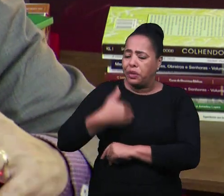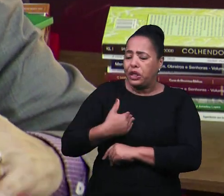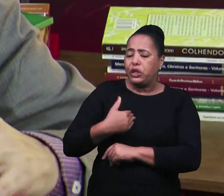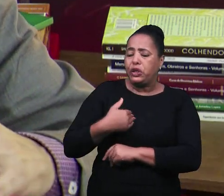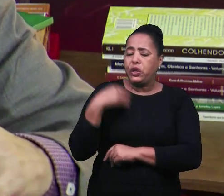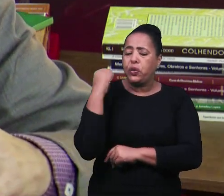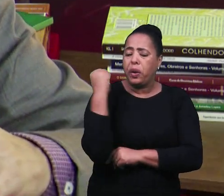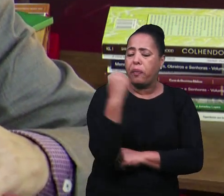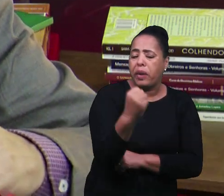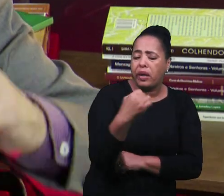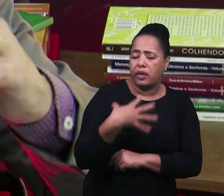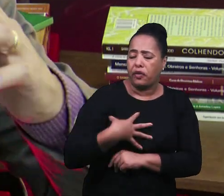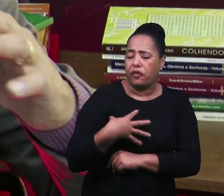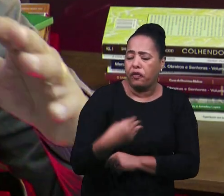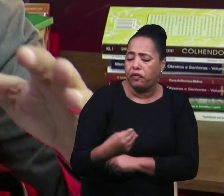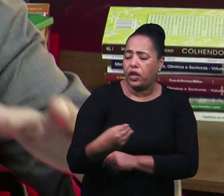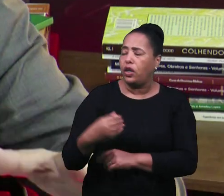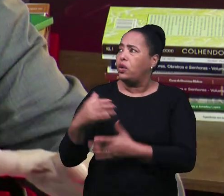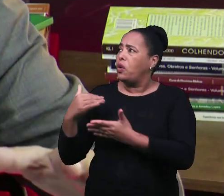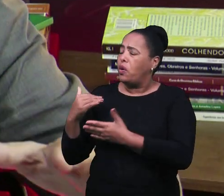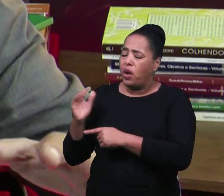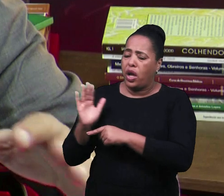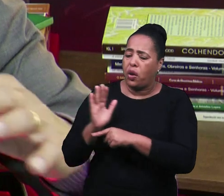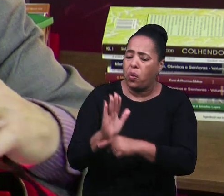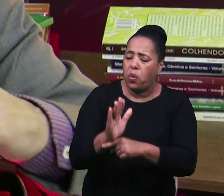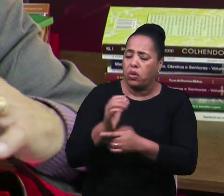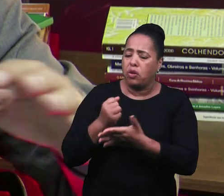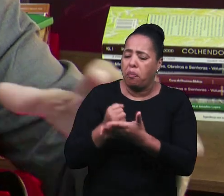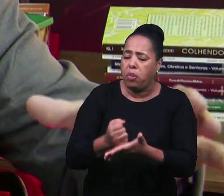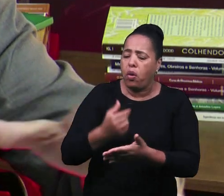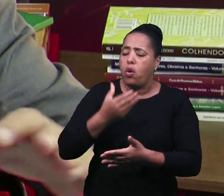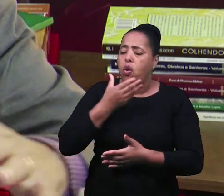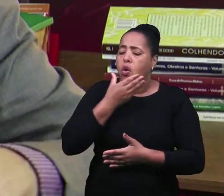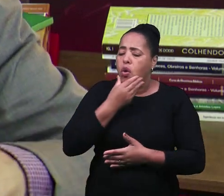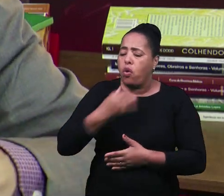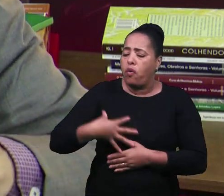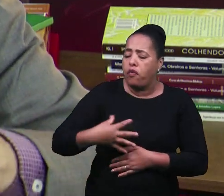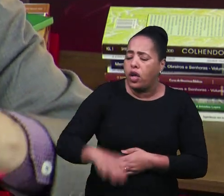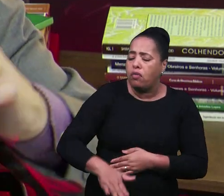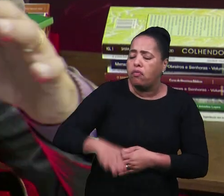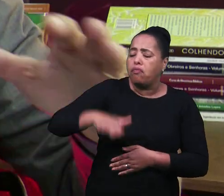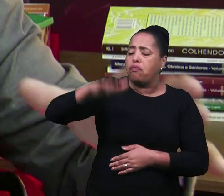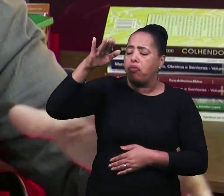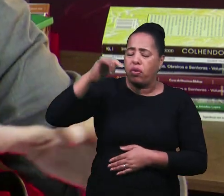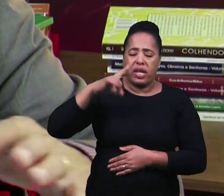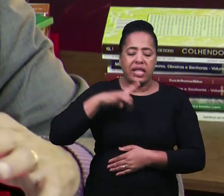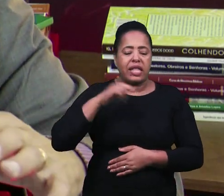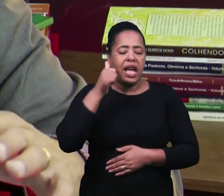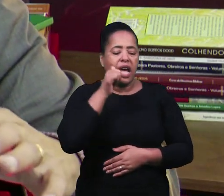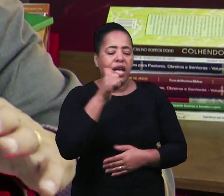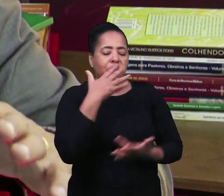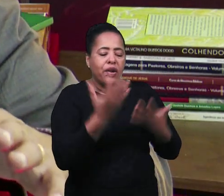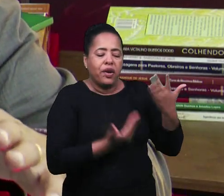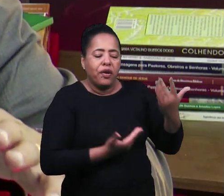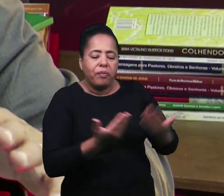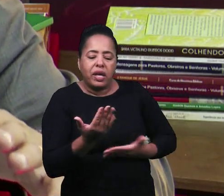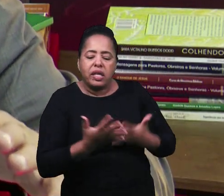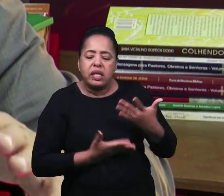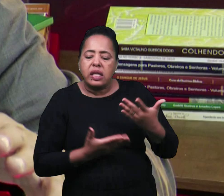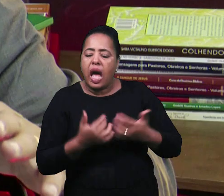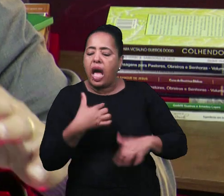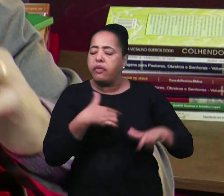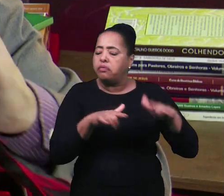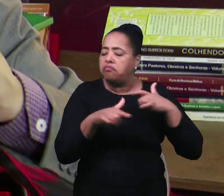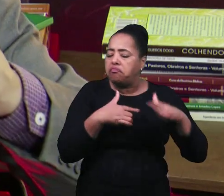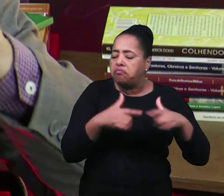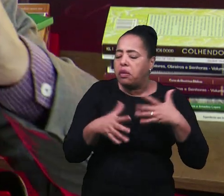filho, ele proveu o recurso, o meu filho está crescendo, eu tenho aqui as minhas servas, né? Os meus